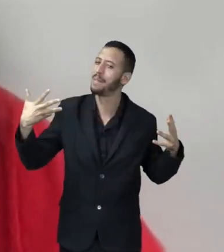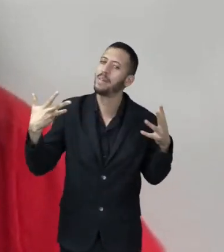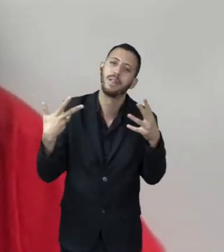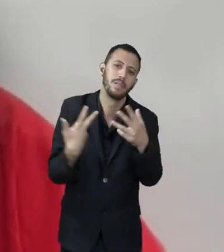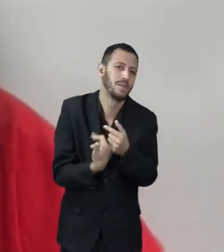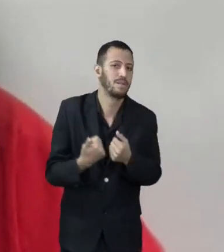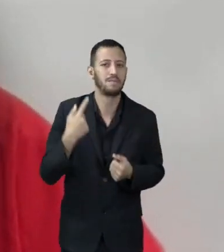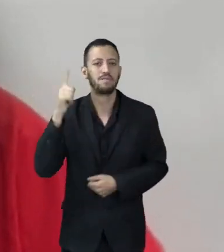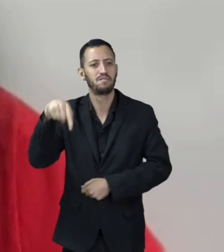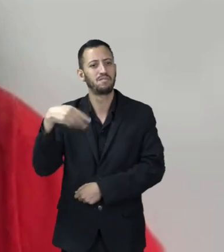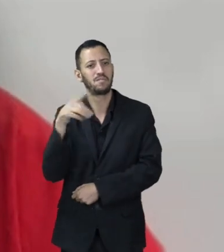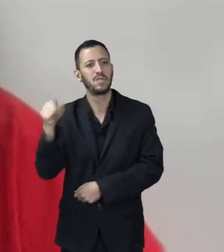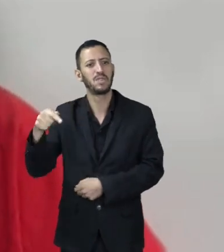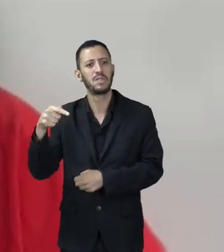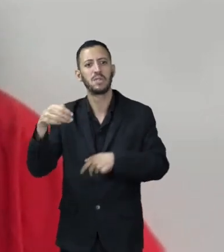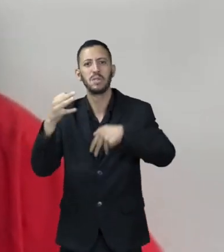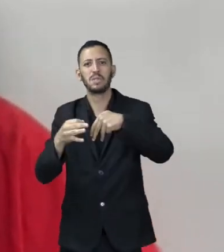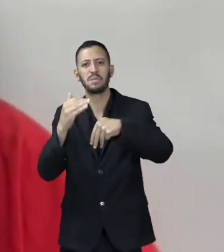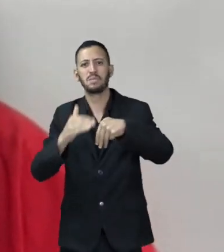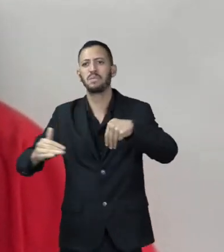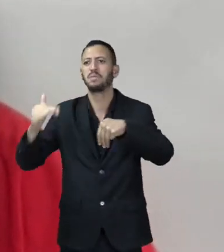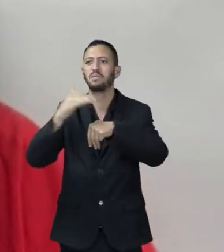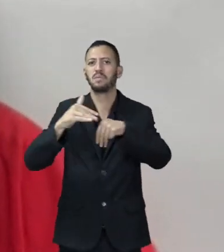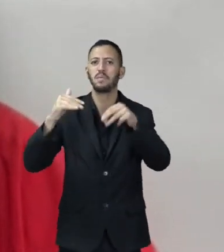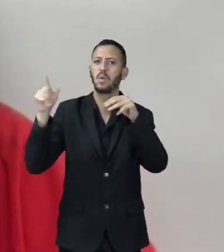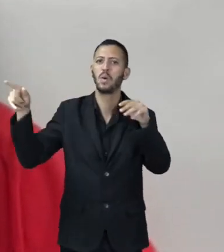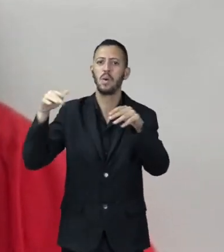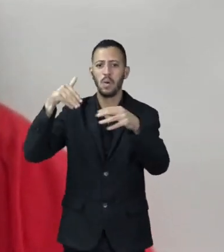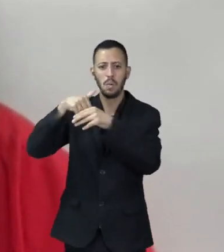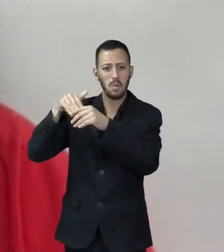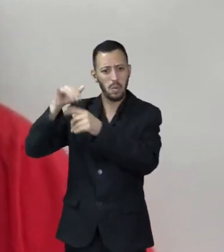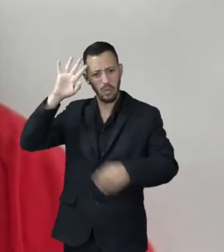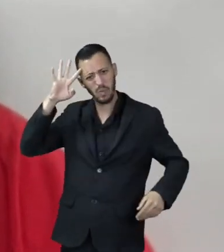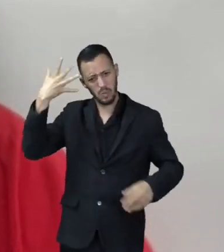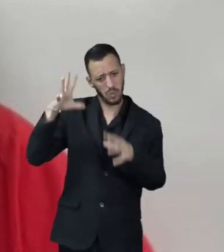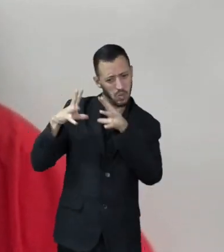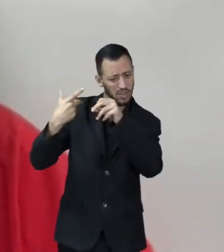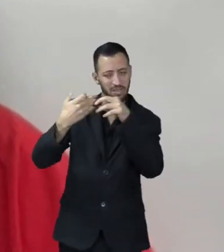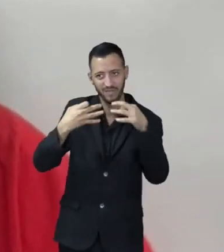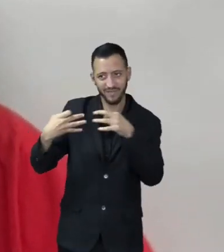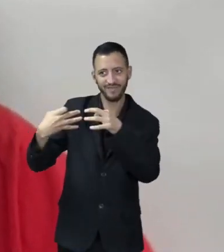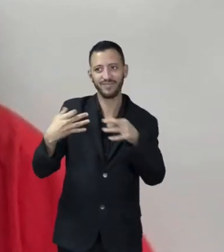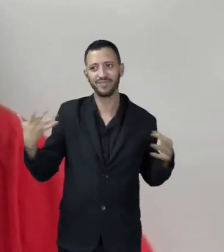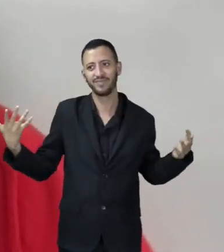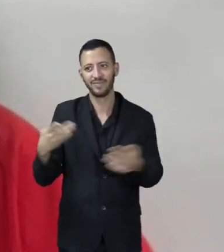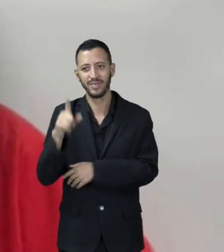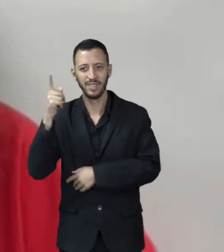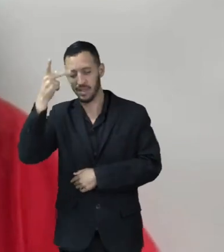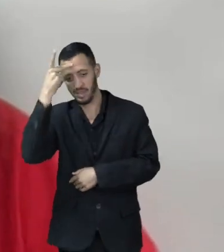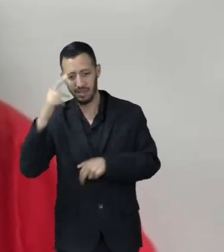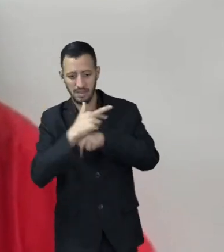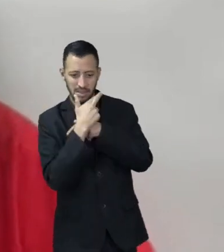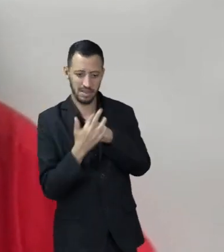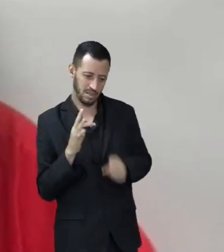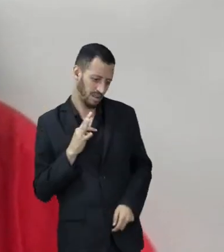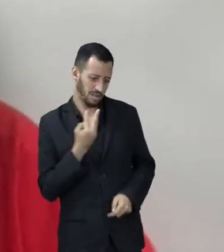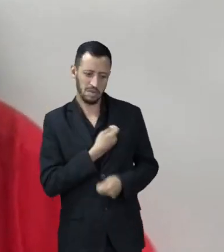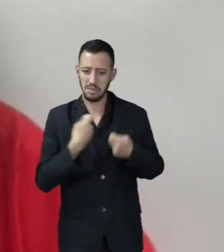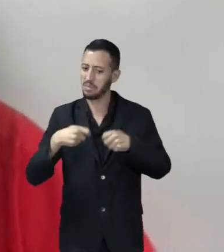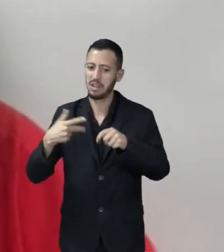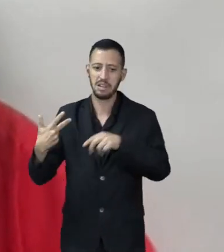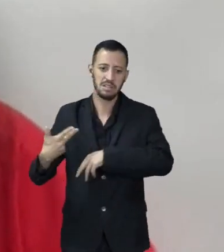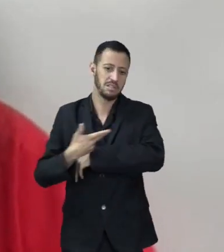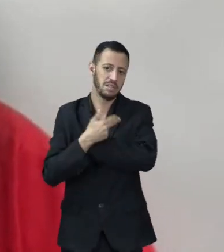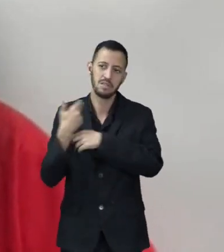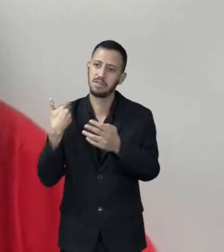dos ministros por unanimidade, dando aí procedência à alteração de prenome e gênero de pessoas trans sem necessidade de cirurgia ou